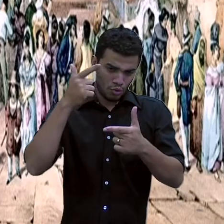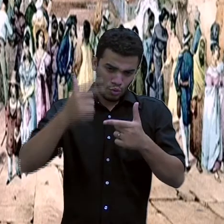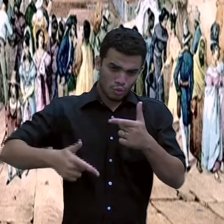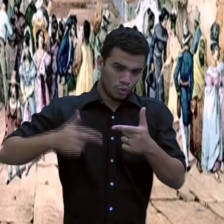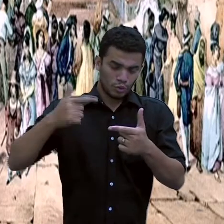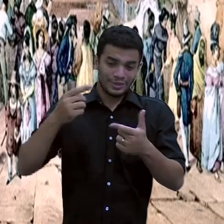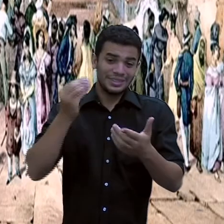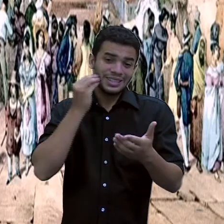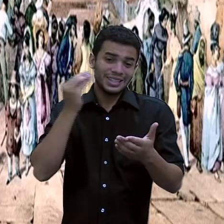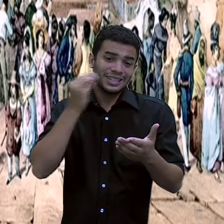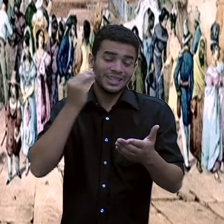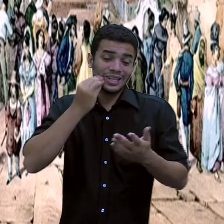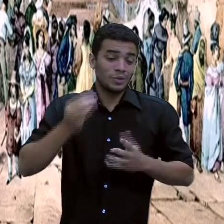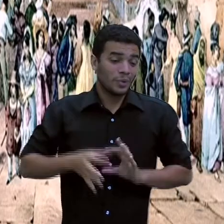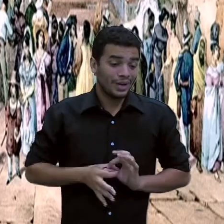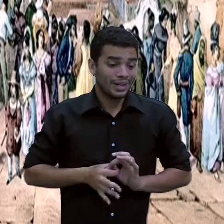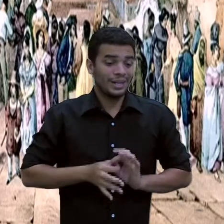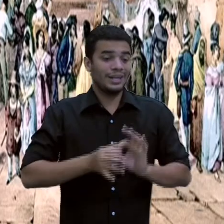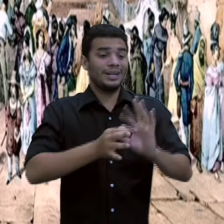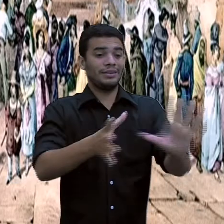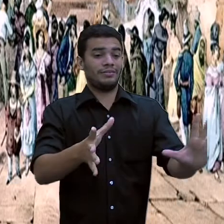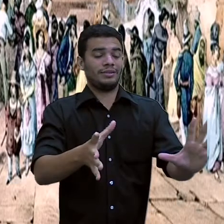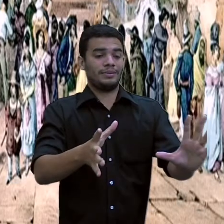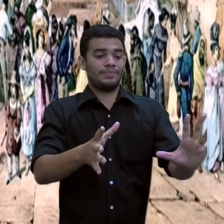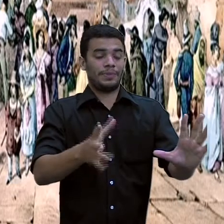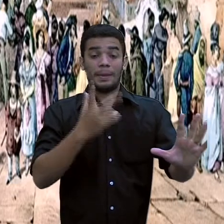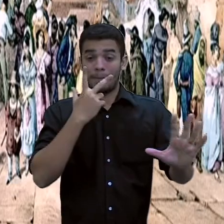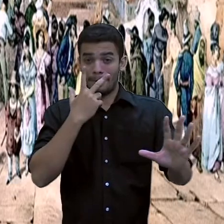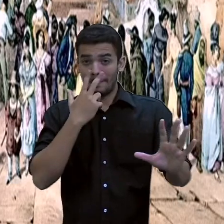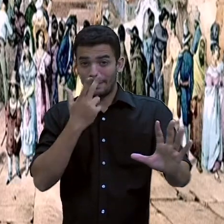uma preocupação constante dos senhores de escravo.